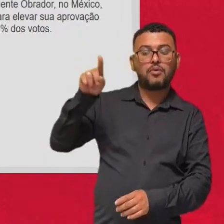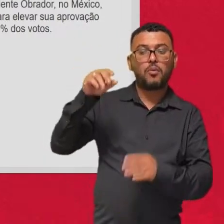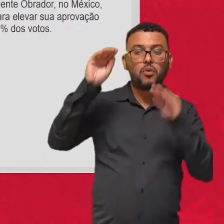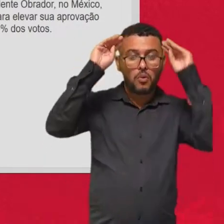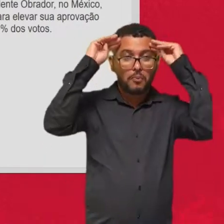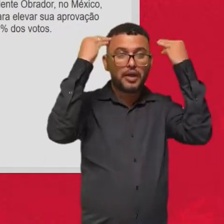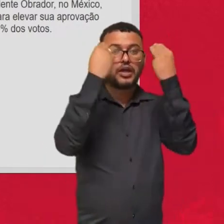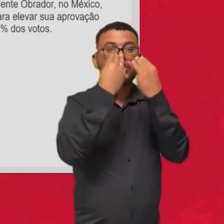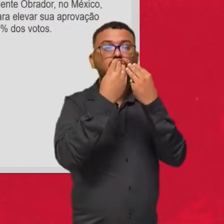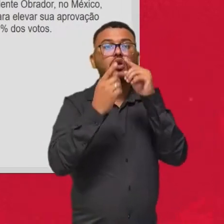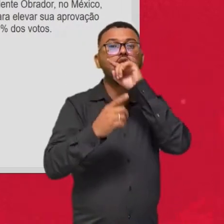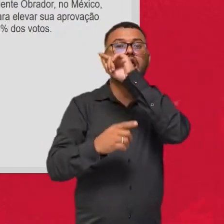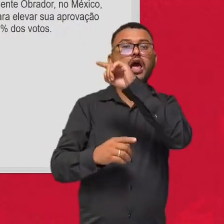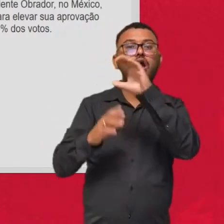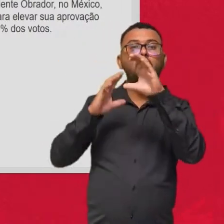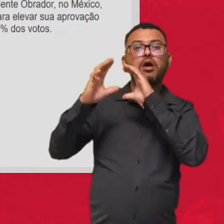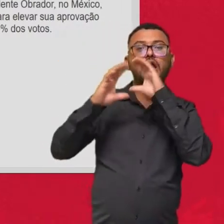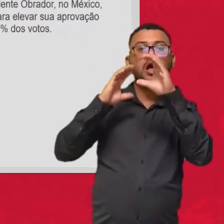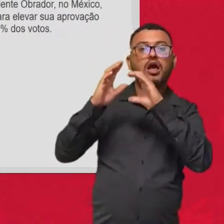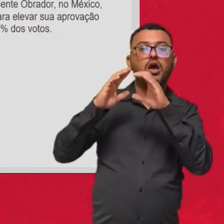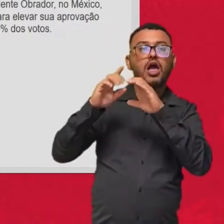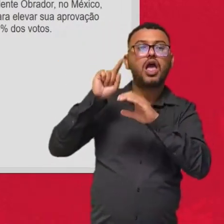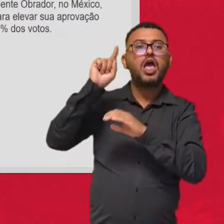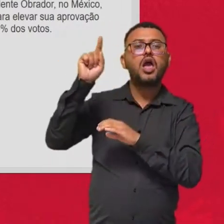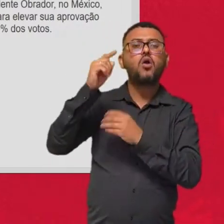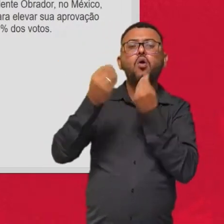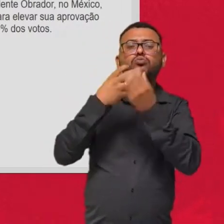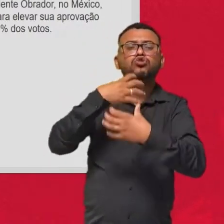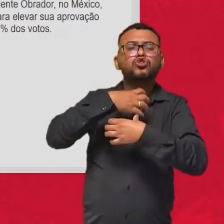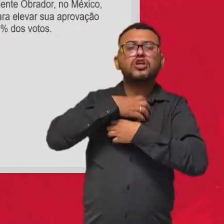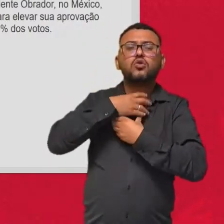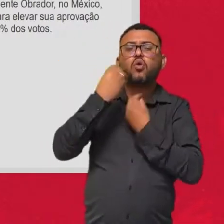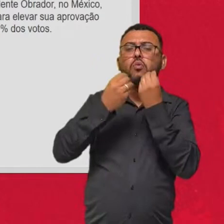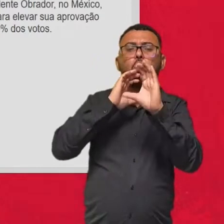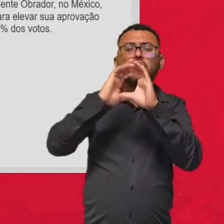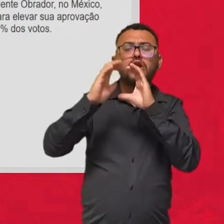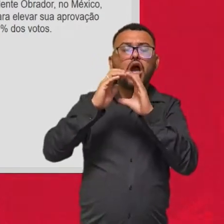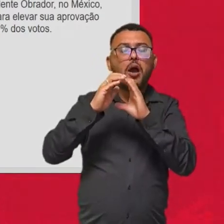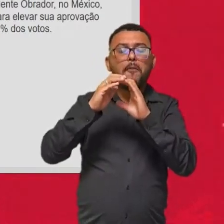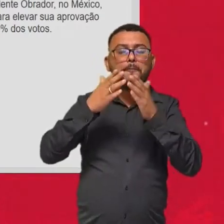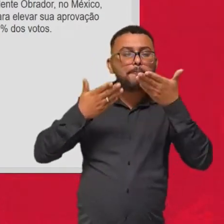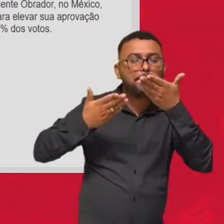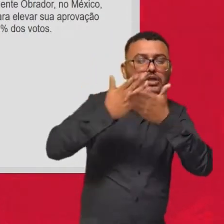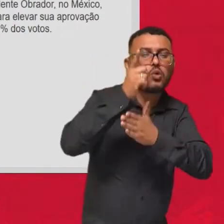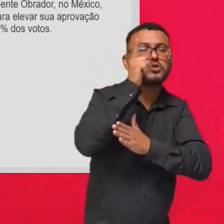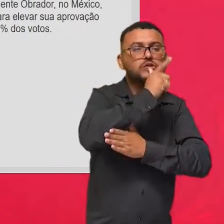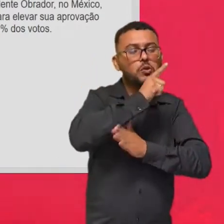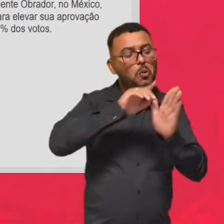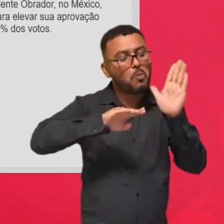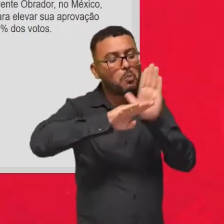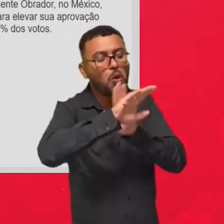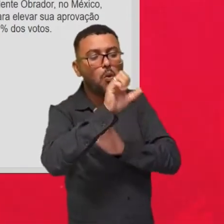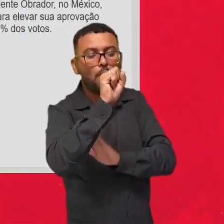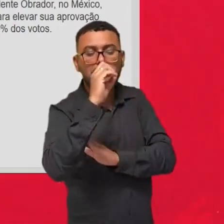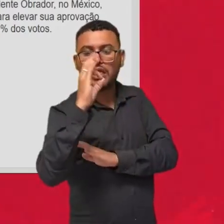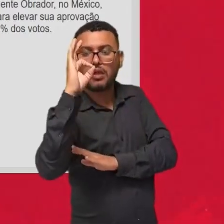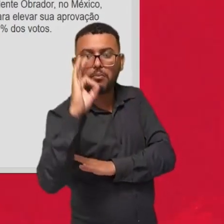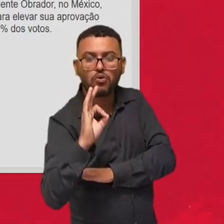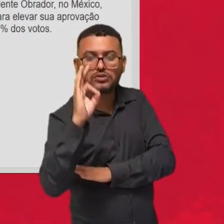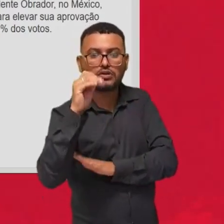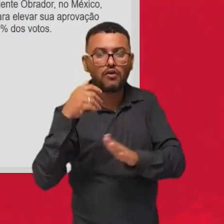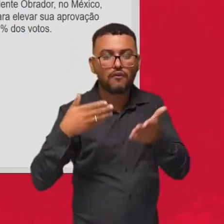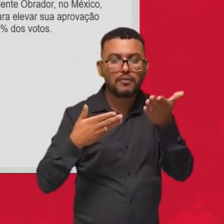mañaneras, e como essa comunicação contribuiu para elevar sua aprovação a 80% e eleger sua sucessora,